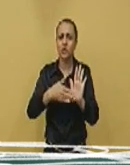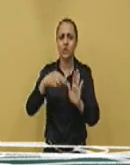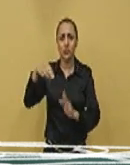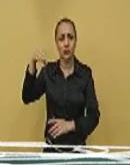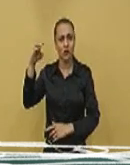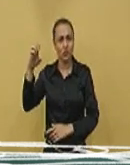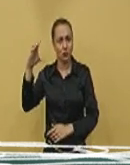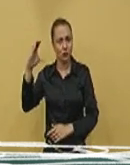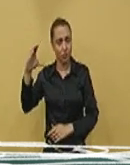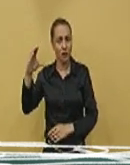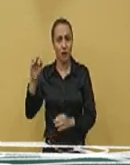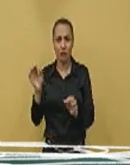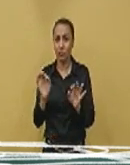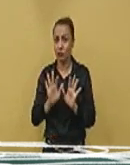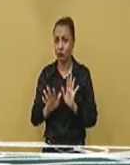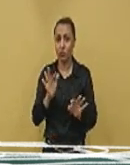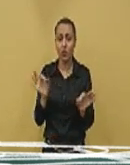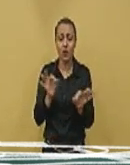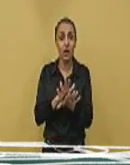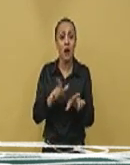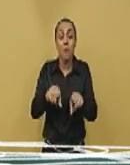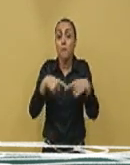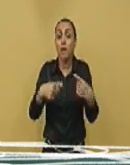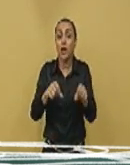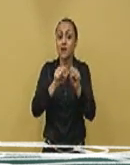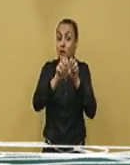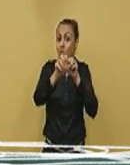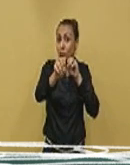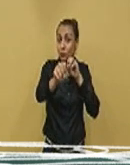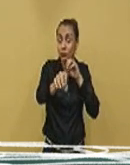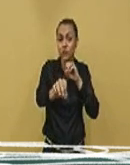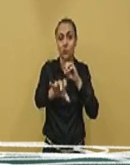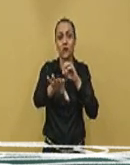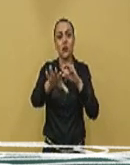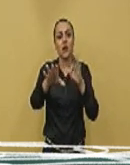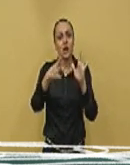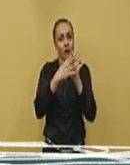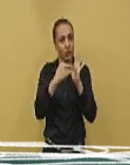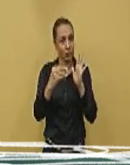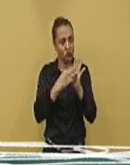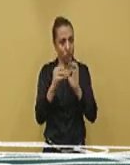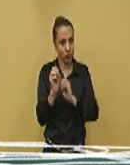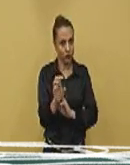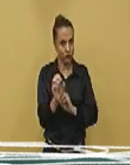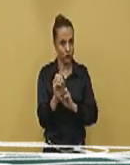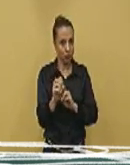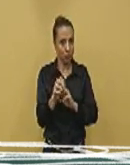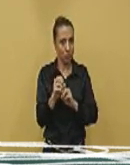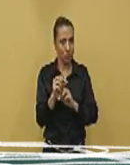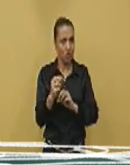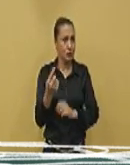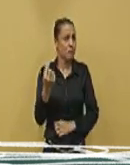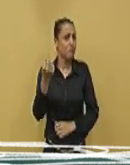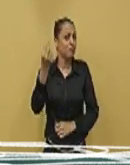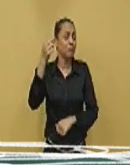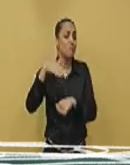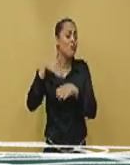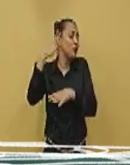que a educação à distância é uma modalidade de ensino que custa mais dinheiro do